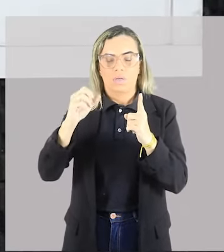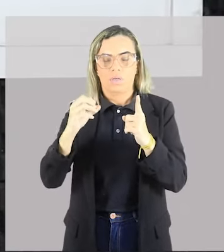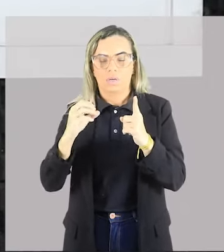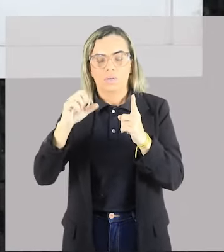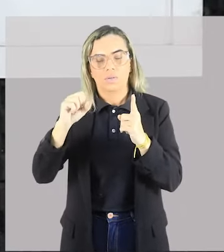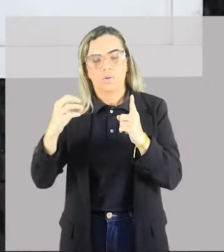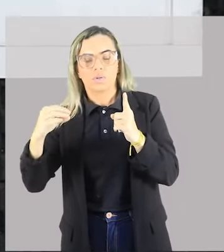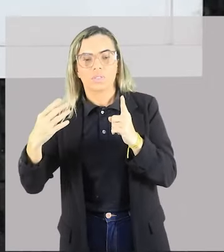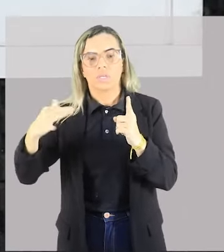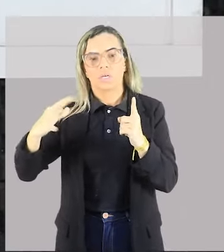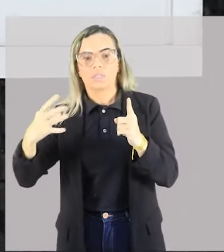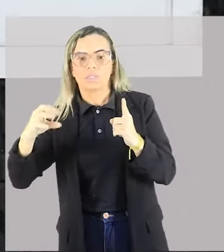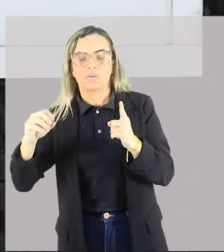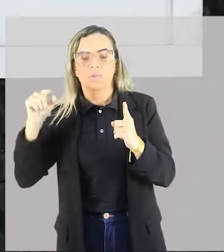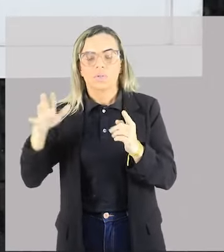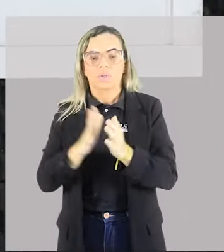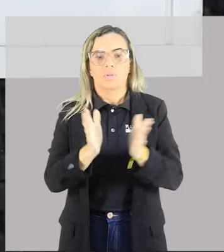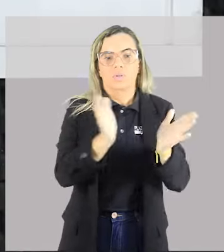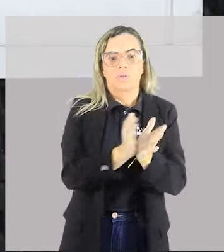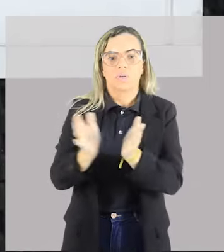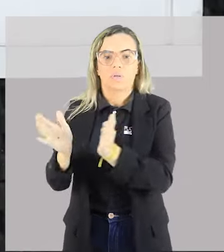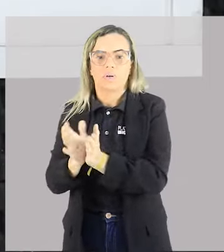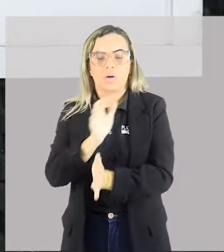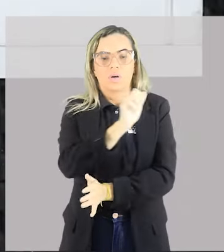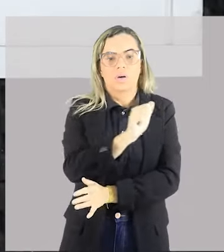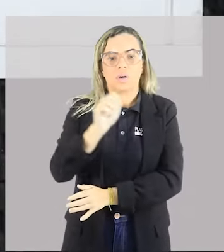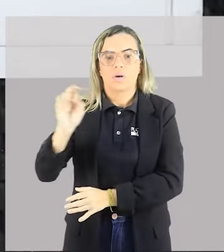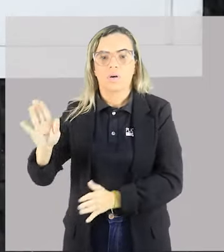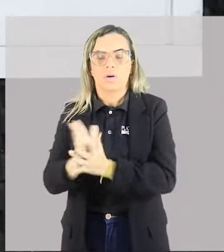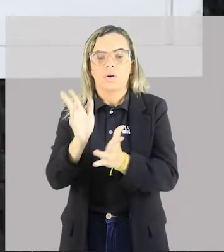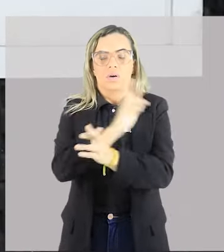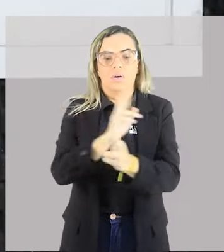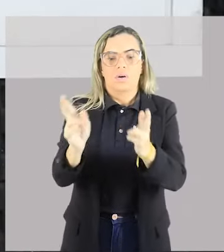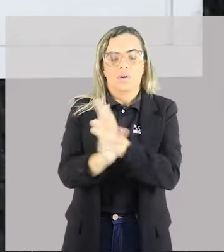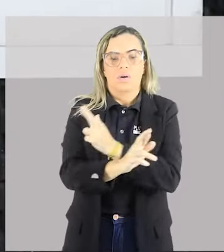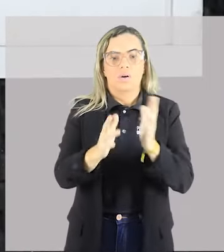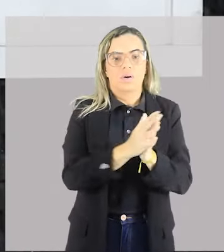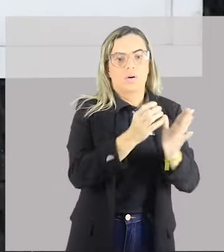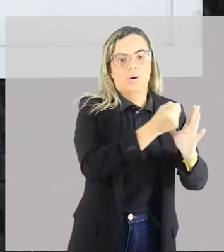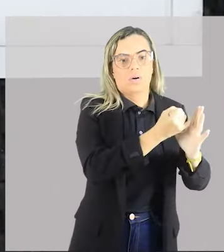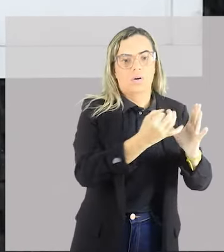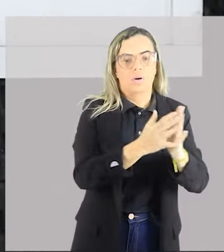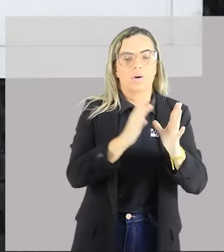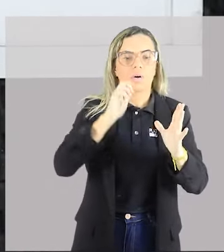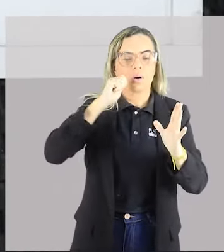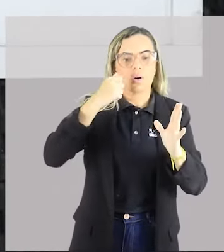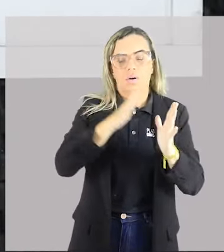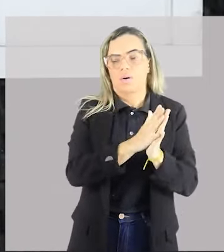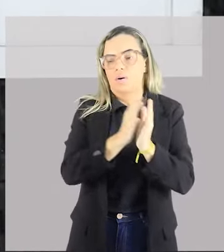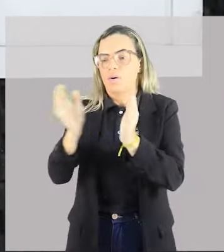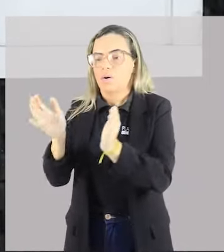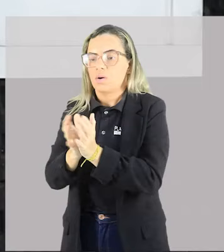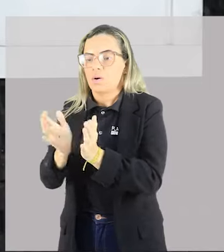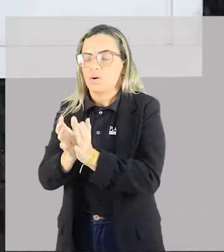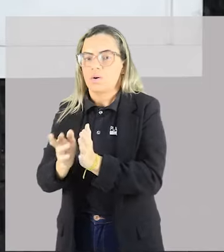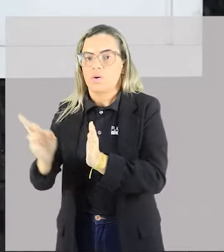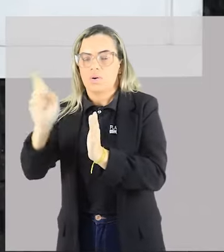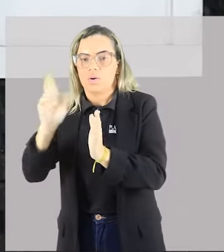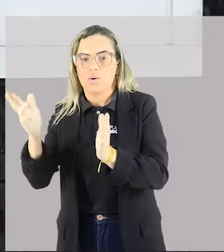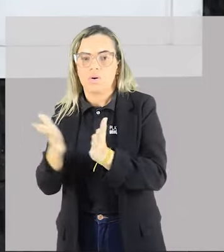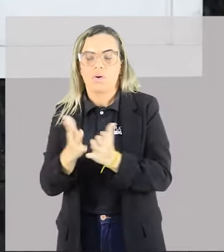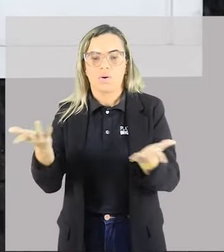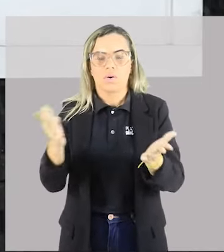elementos do conjunto B quem vai associar a quantidade de pães com o valor o preço um